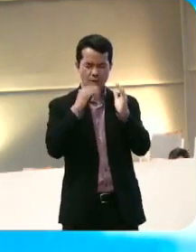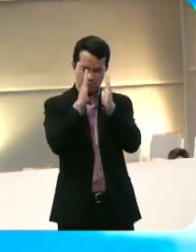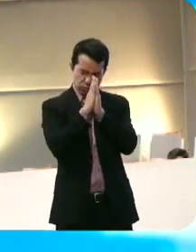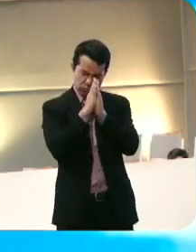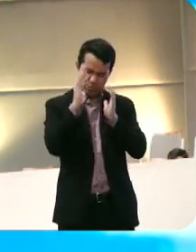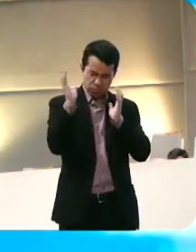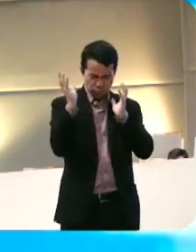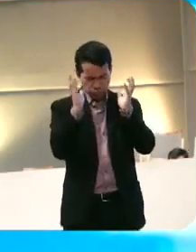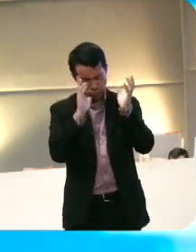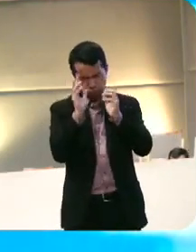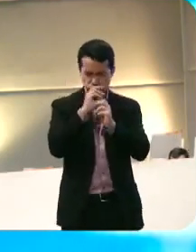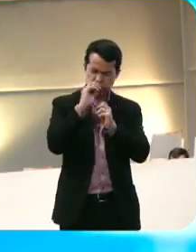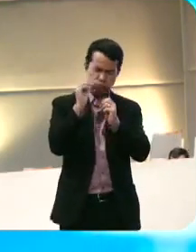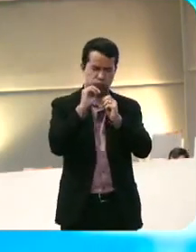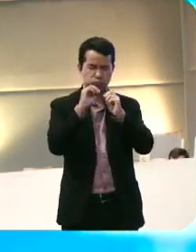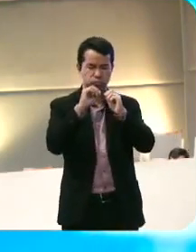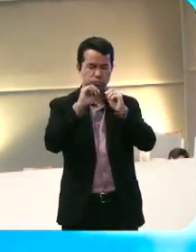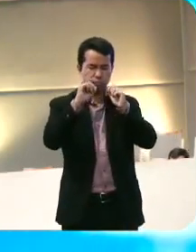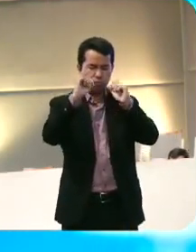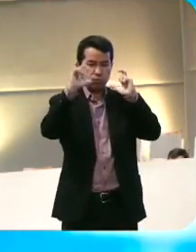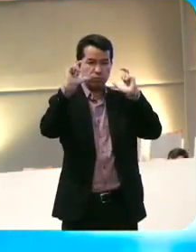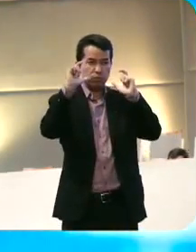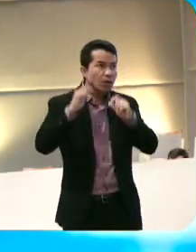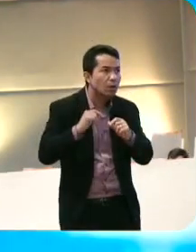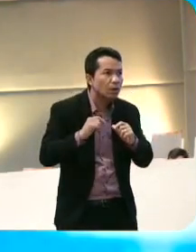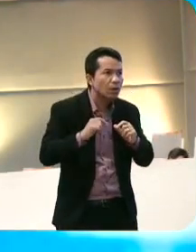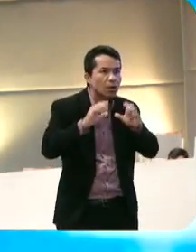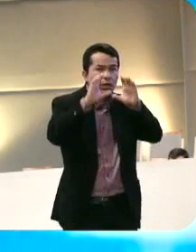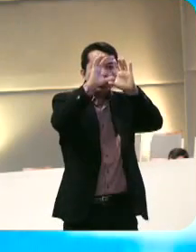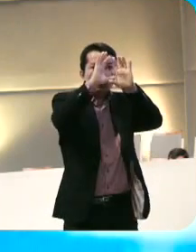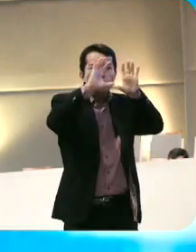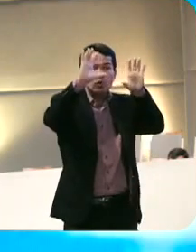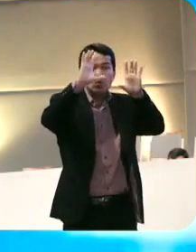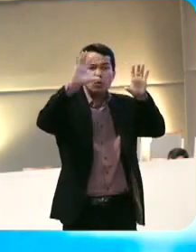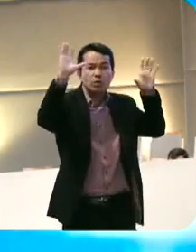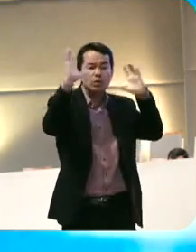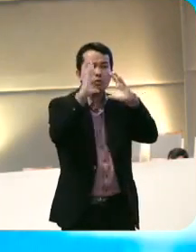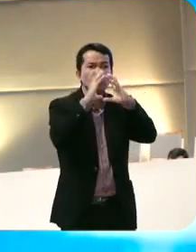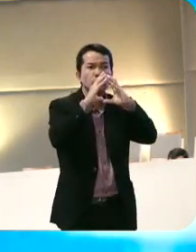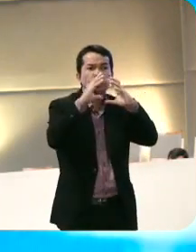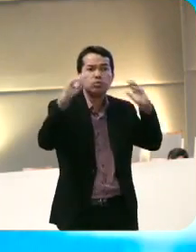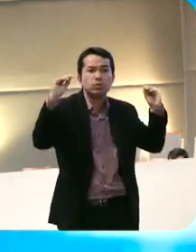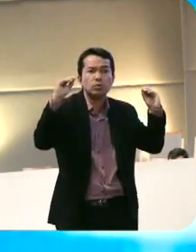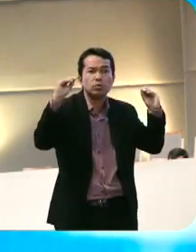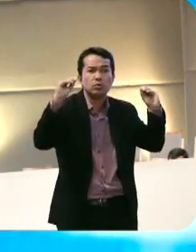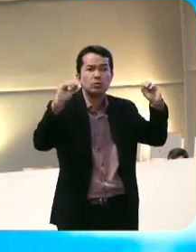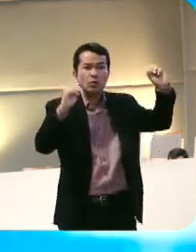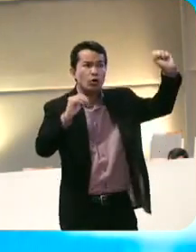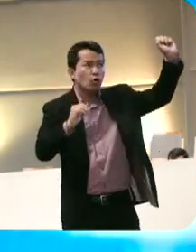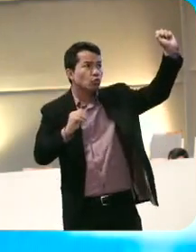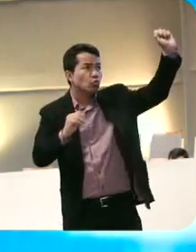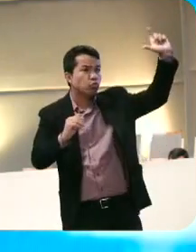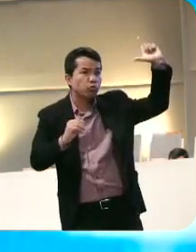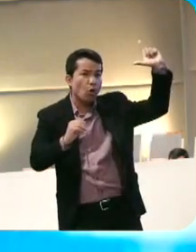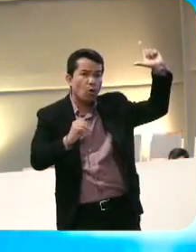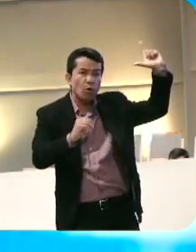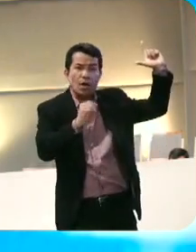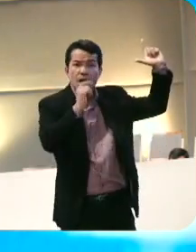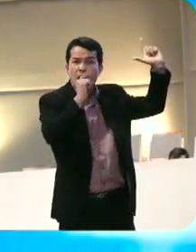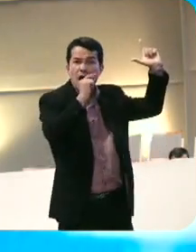o vento tinha batido e levado a neblina embora. E agora o sol resplandecia na face do